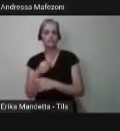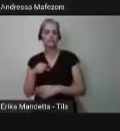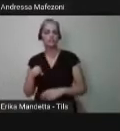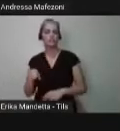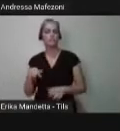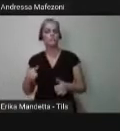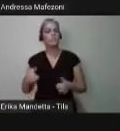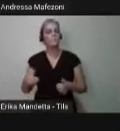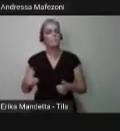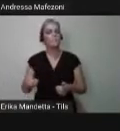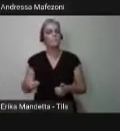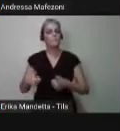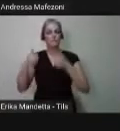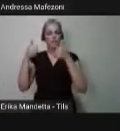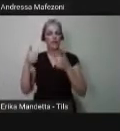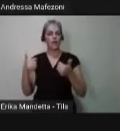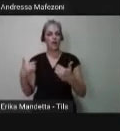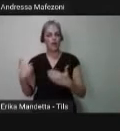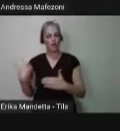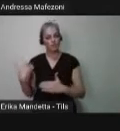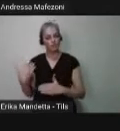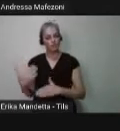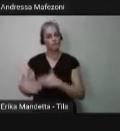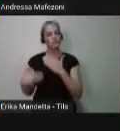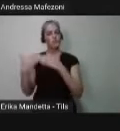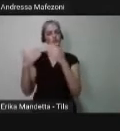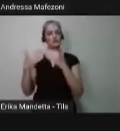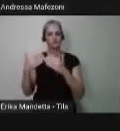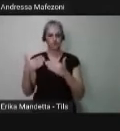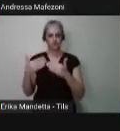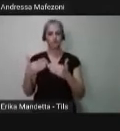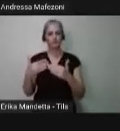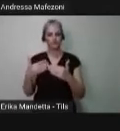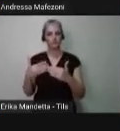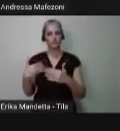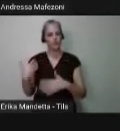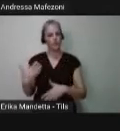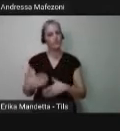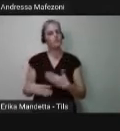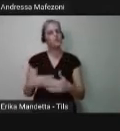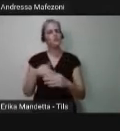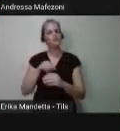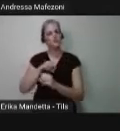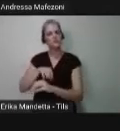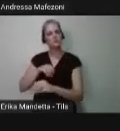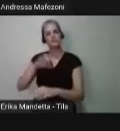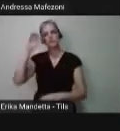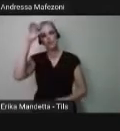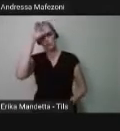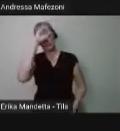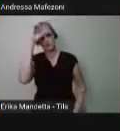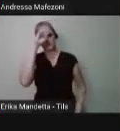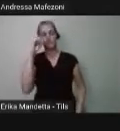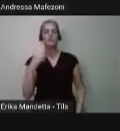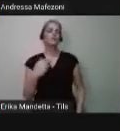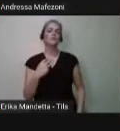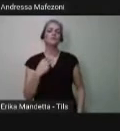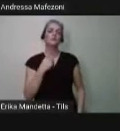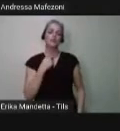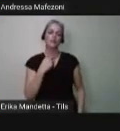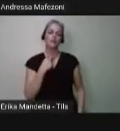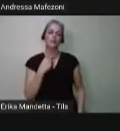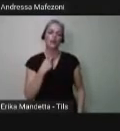uma melhor fluidez no processo de ensino-aprendizagem, né? A gente não pode desconsiderar que muitos estudantes